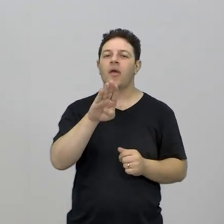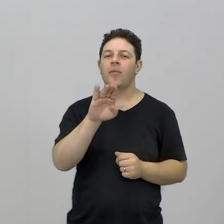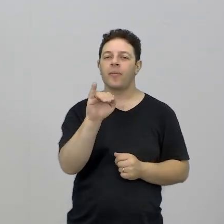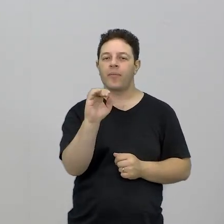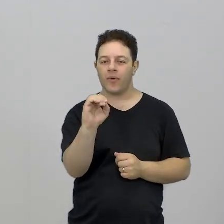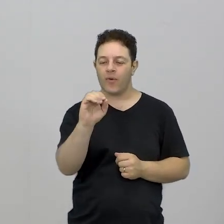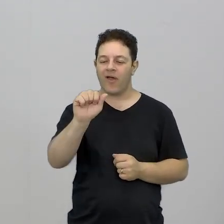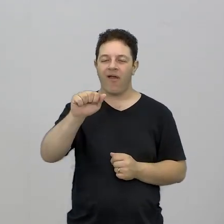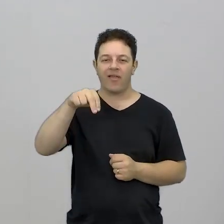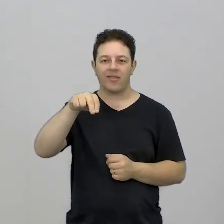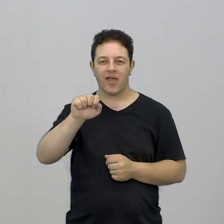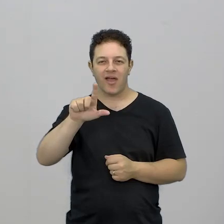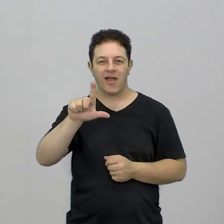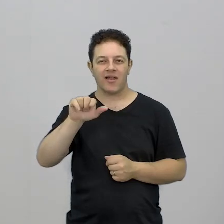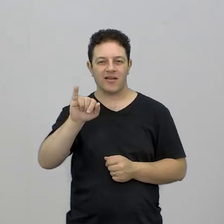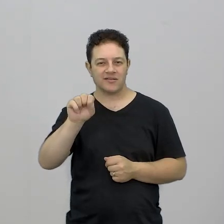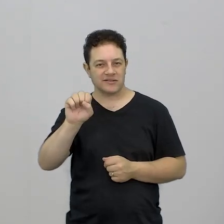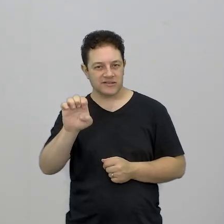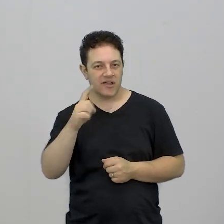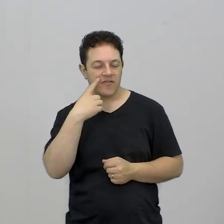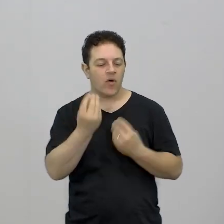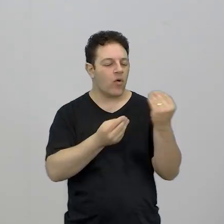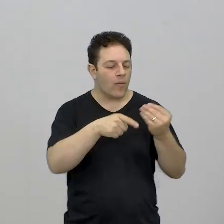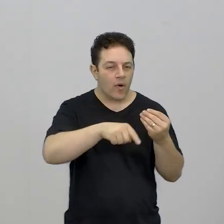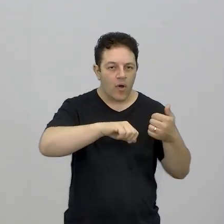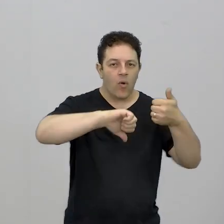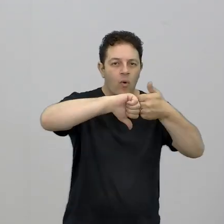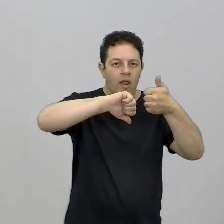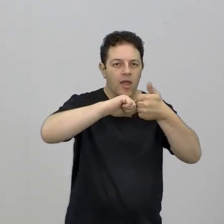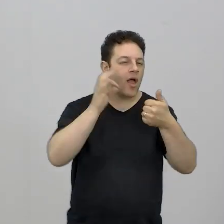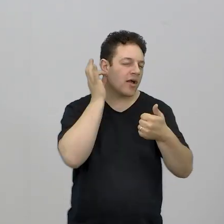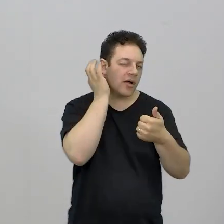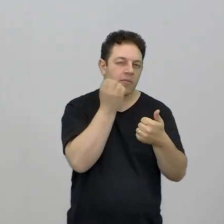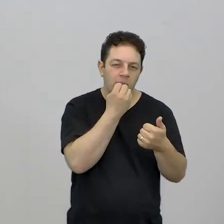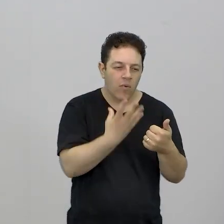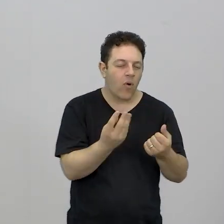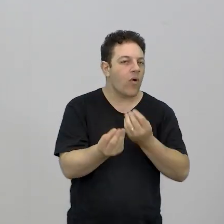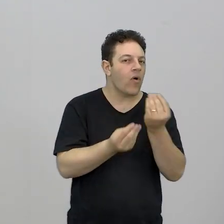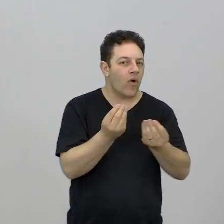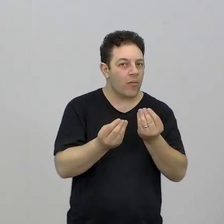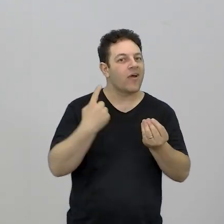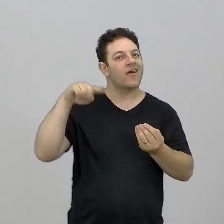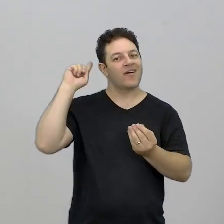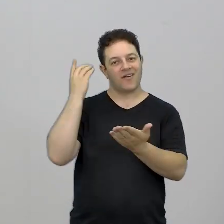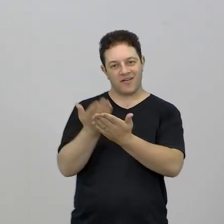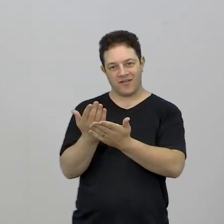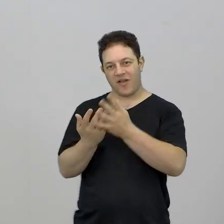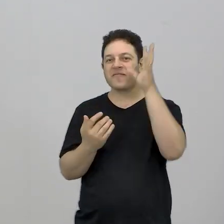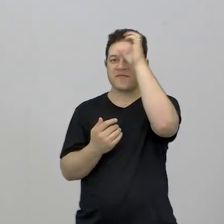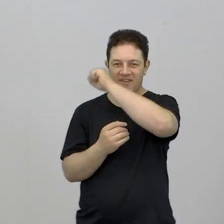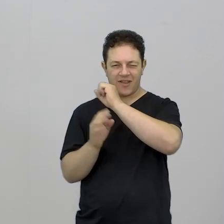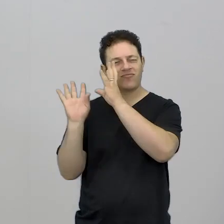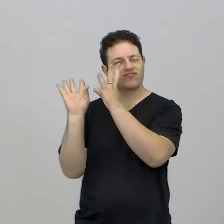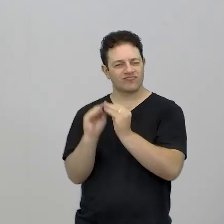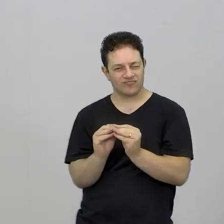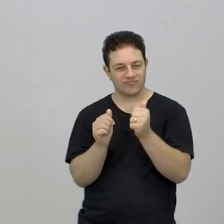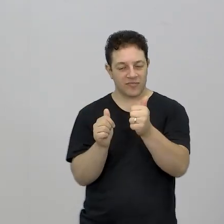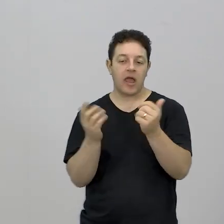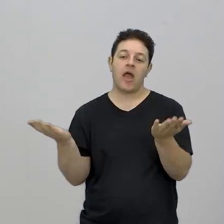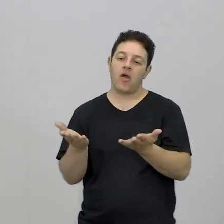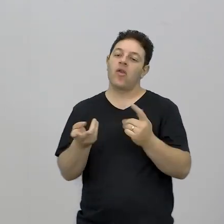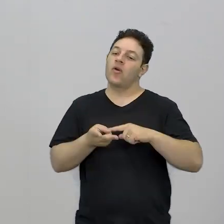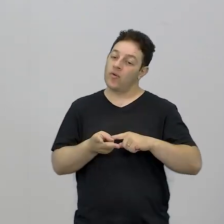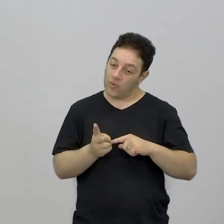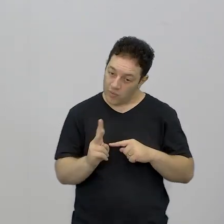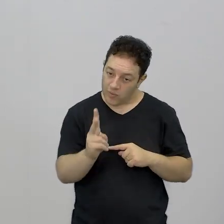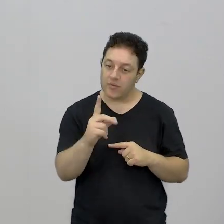do índice de qualidade do solo, né? Então isso foi o que a gente viu na nossa última aula. Então a gente fez aí uma retomada,